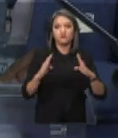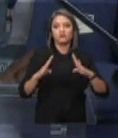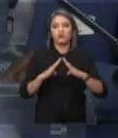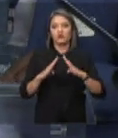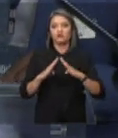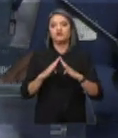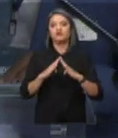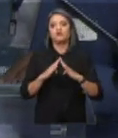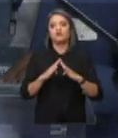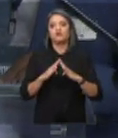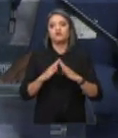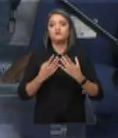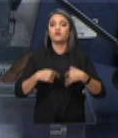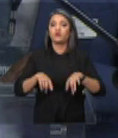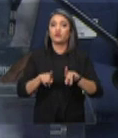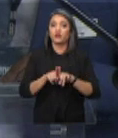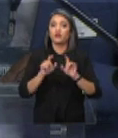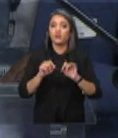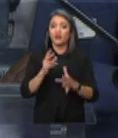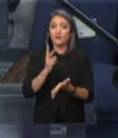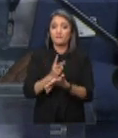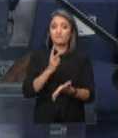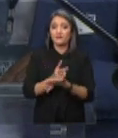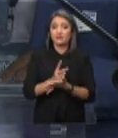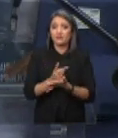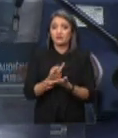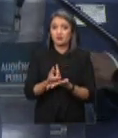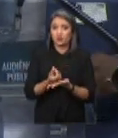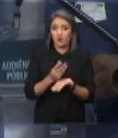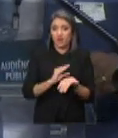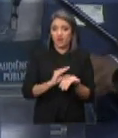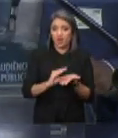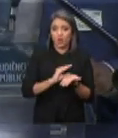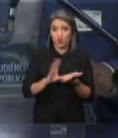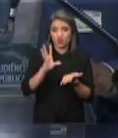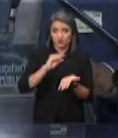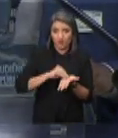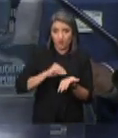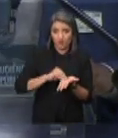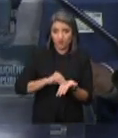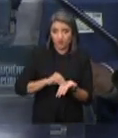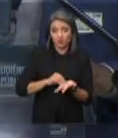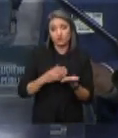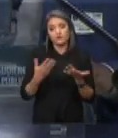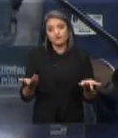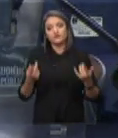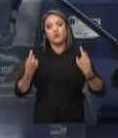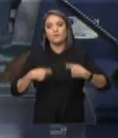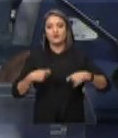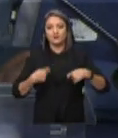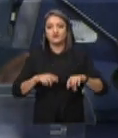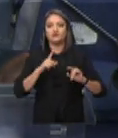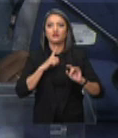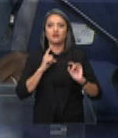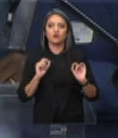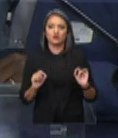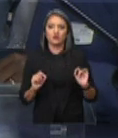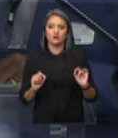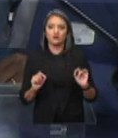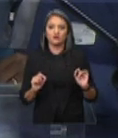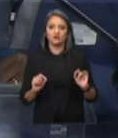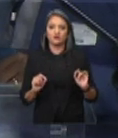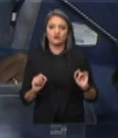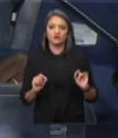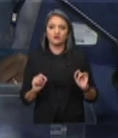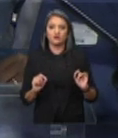ti ficar isso e mesmo num cenário de escassez de recurso por favor então fechando no cenário de escassez de recursos é necessário a gente criar então ministro